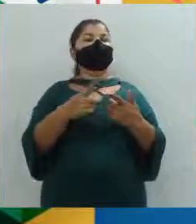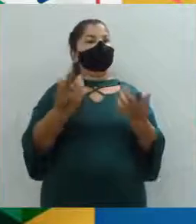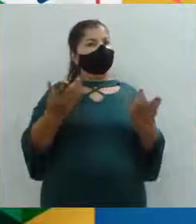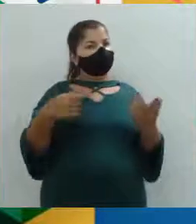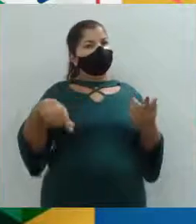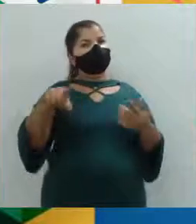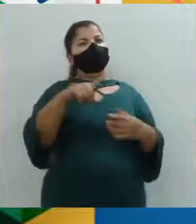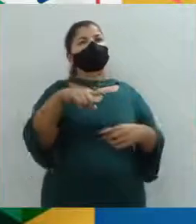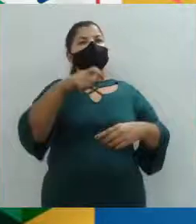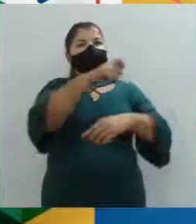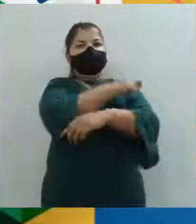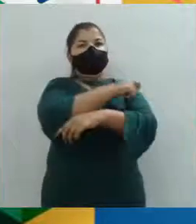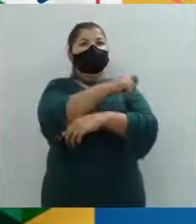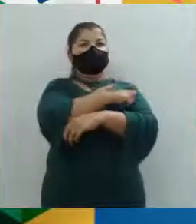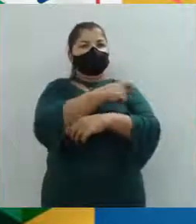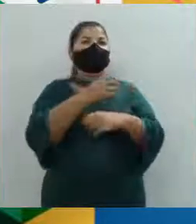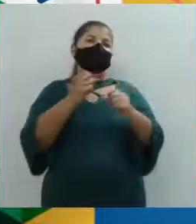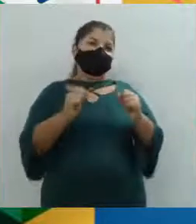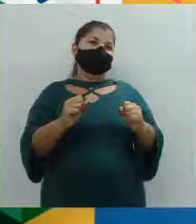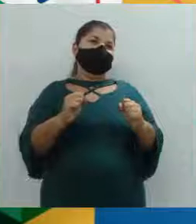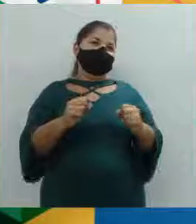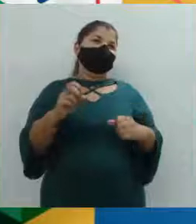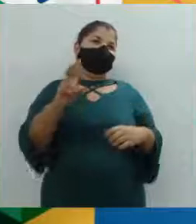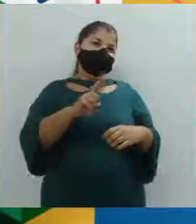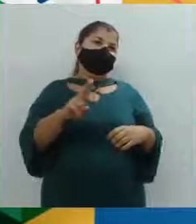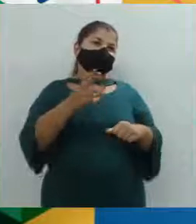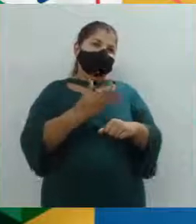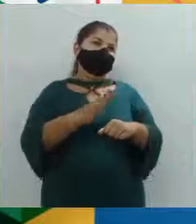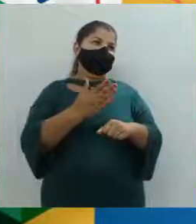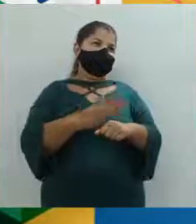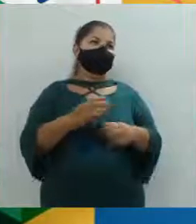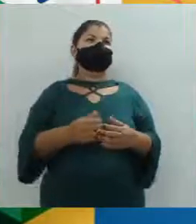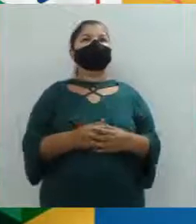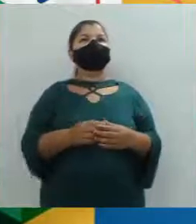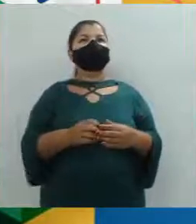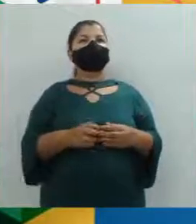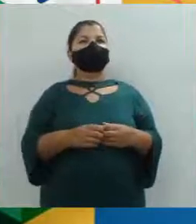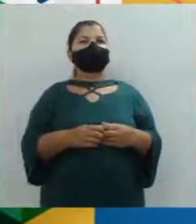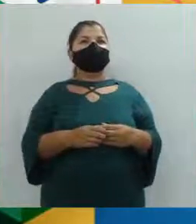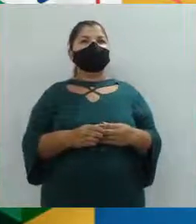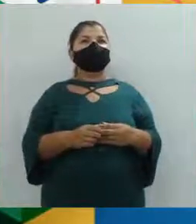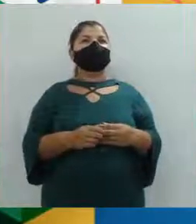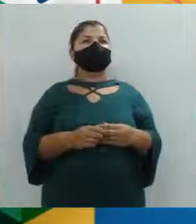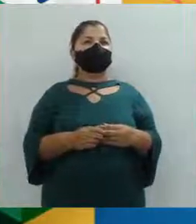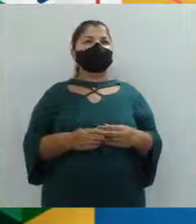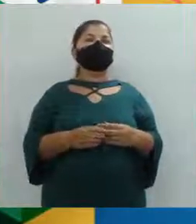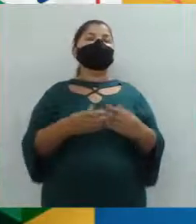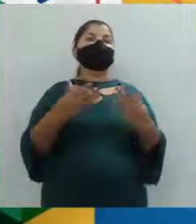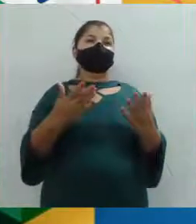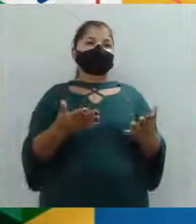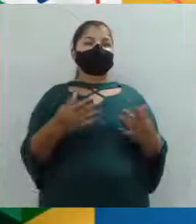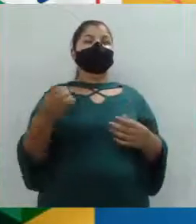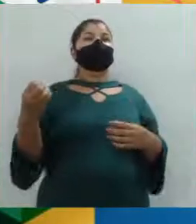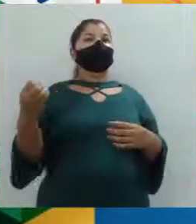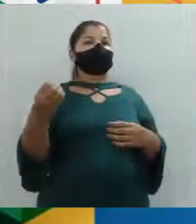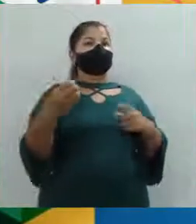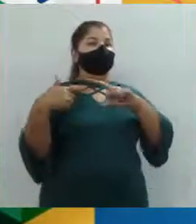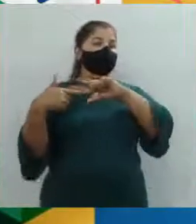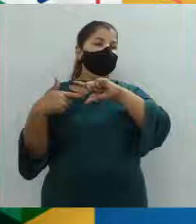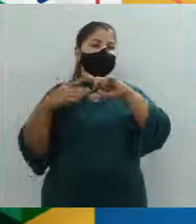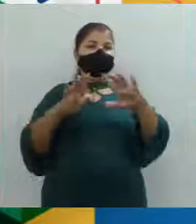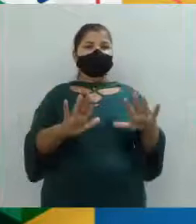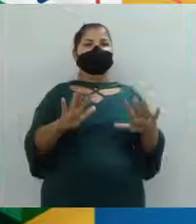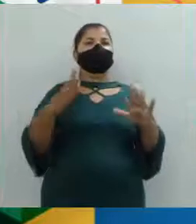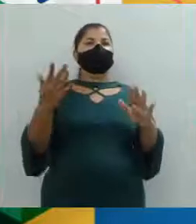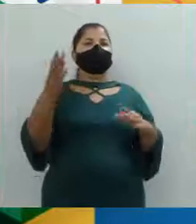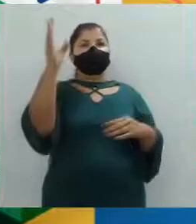que os seus alunos possam praticar um pouquinho. Bom, no modernismo brasileiro a gente também vai encontrar